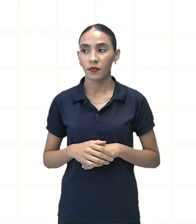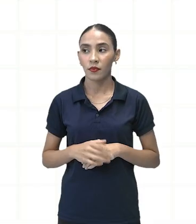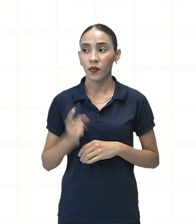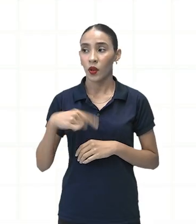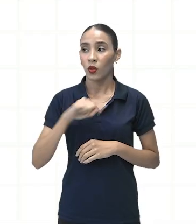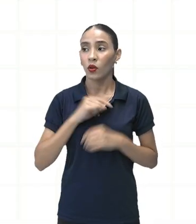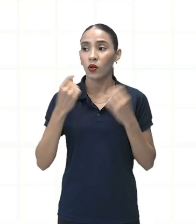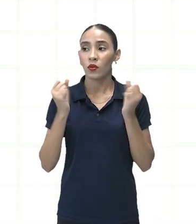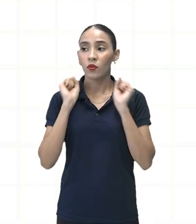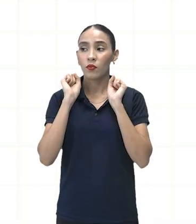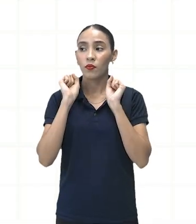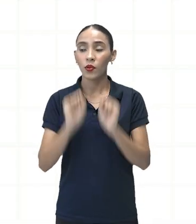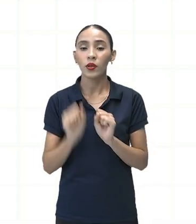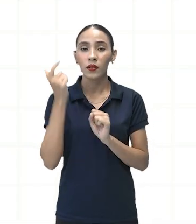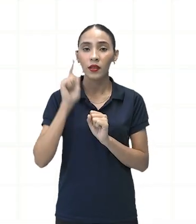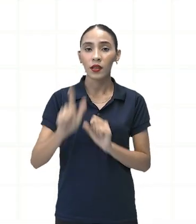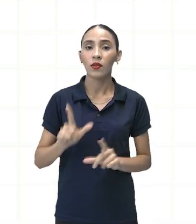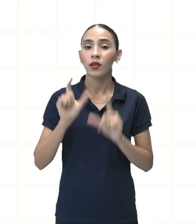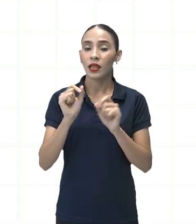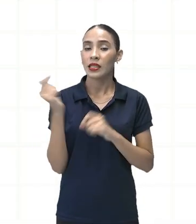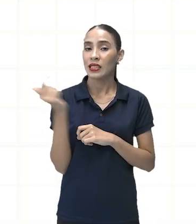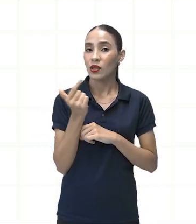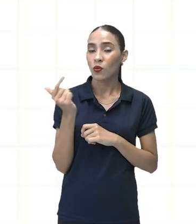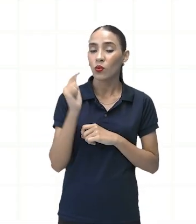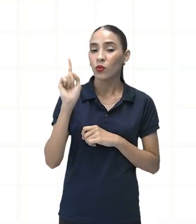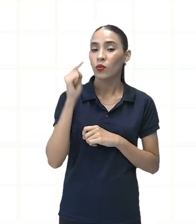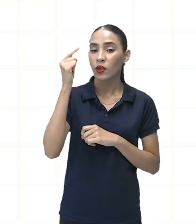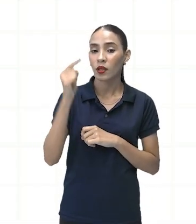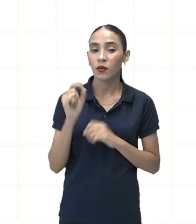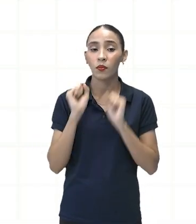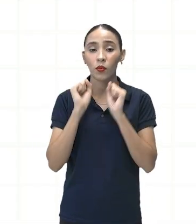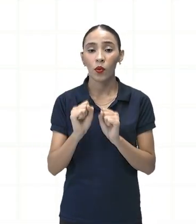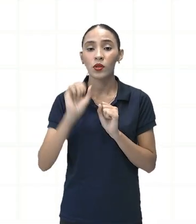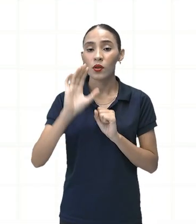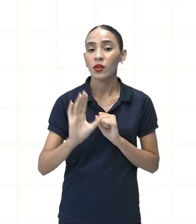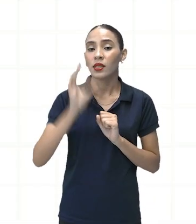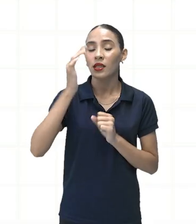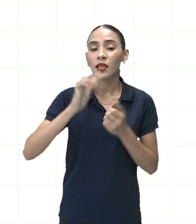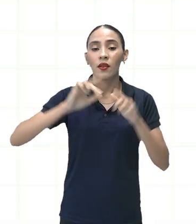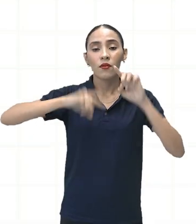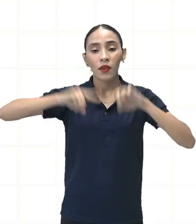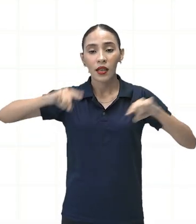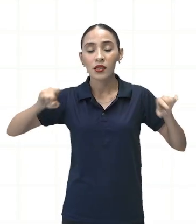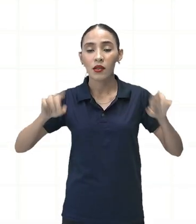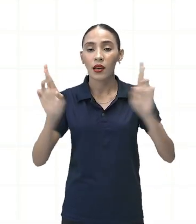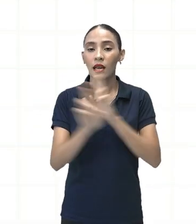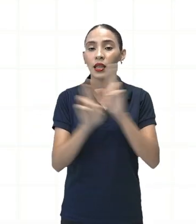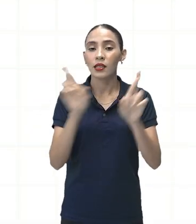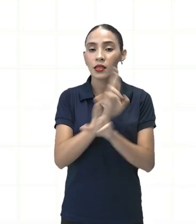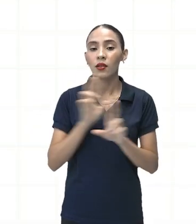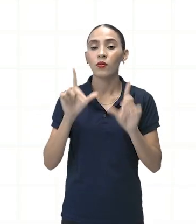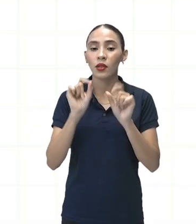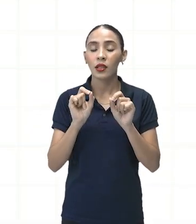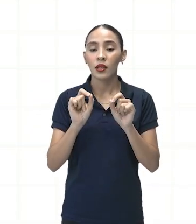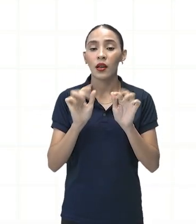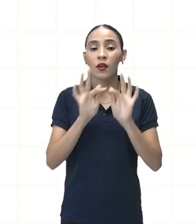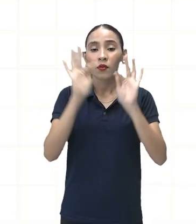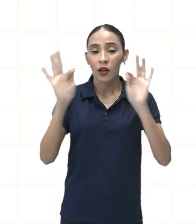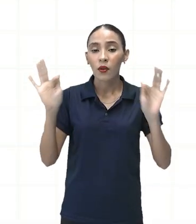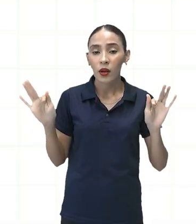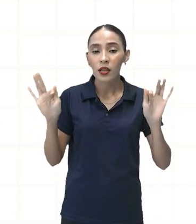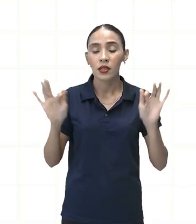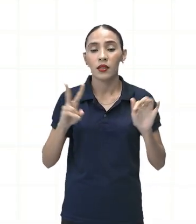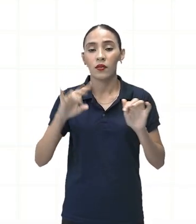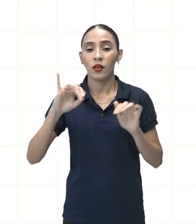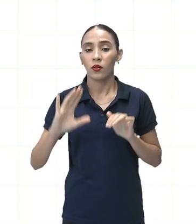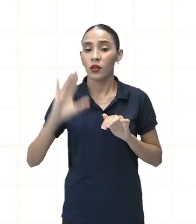nós podemos entender também, um segundo passo é que podem ocorrer variações com relação a essas frequências